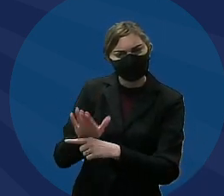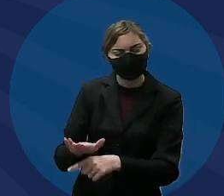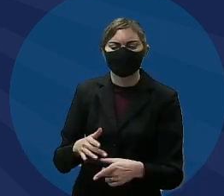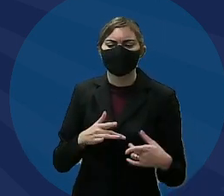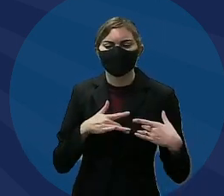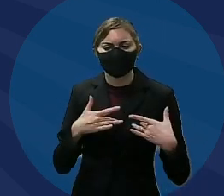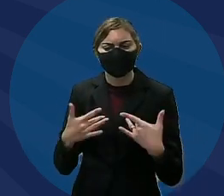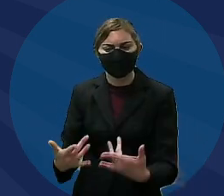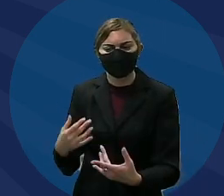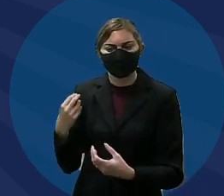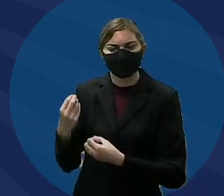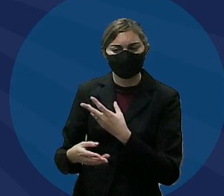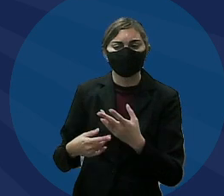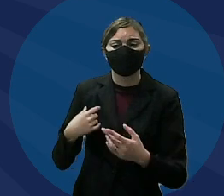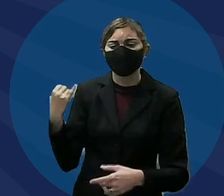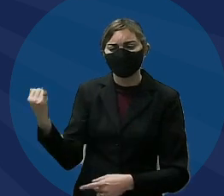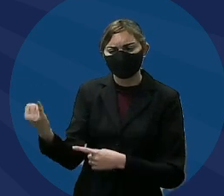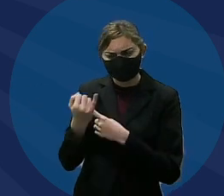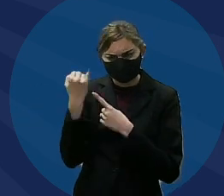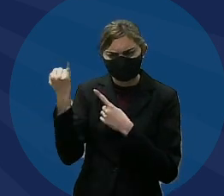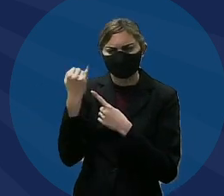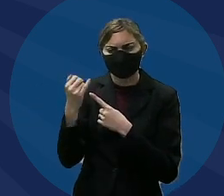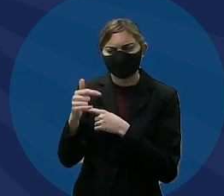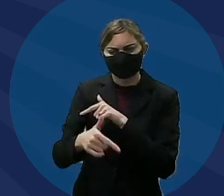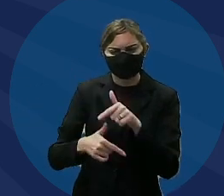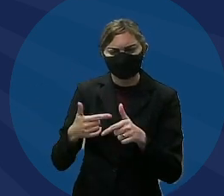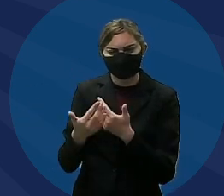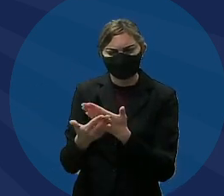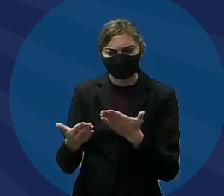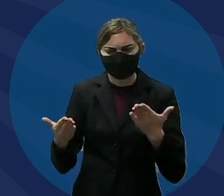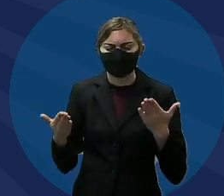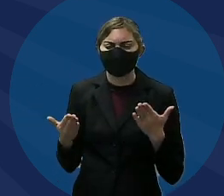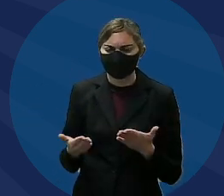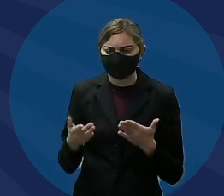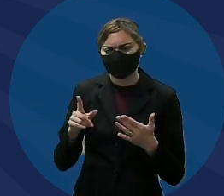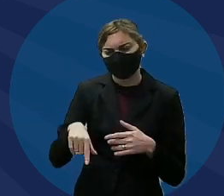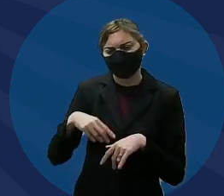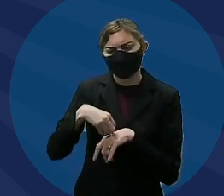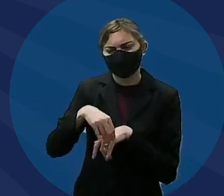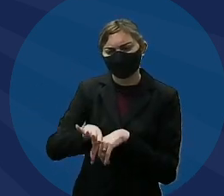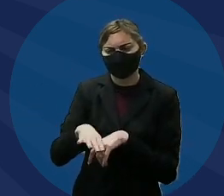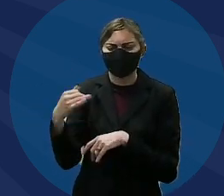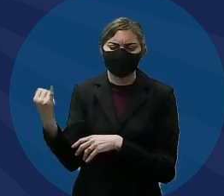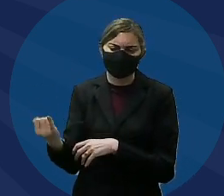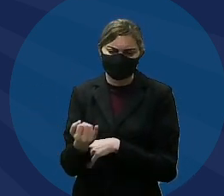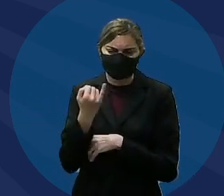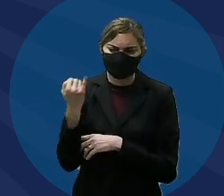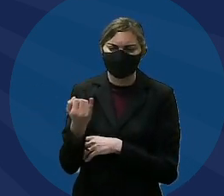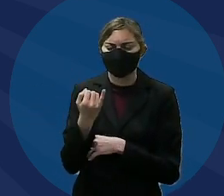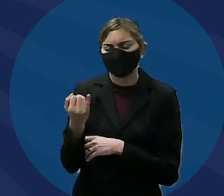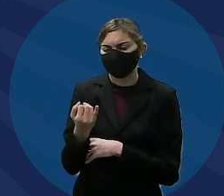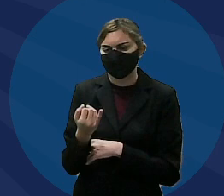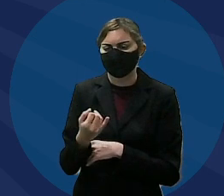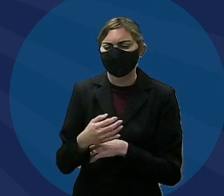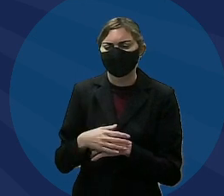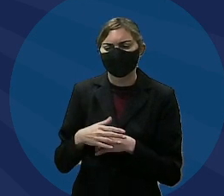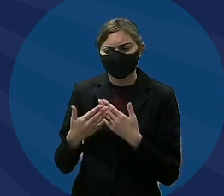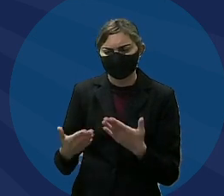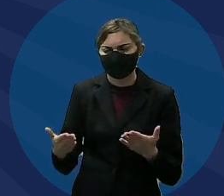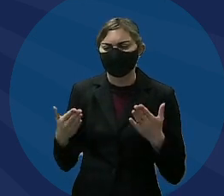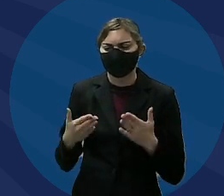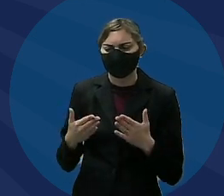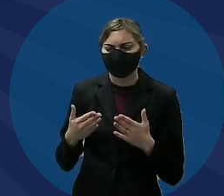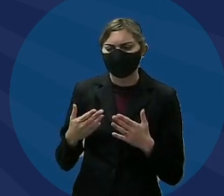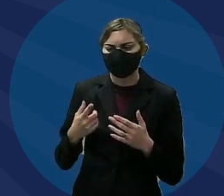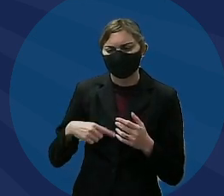é um ponto-chave no trabalho de vocês e isso traz uma relevância incrível, fantástica. E a gente só pode entender isso Obrigada.